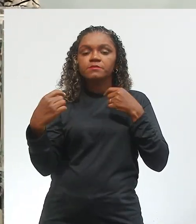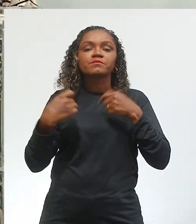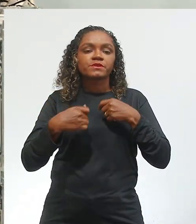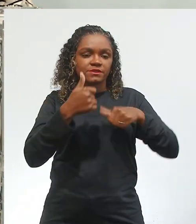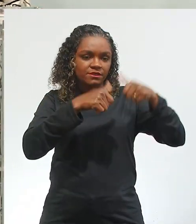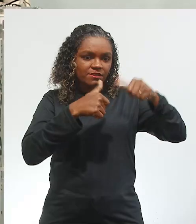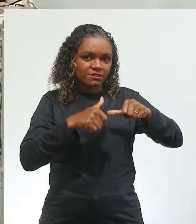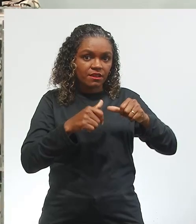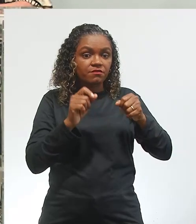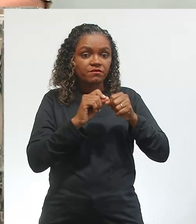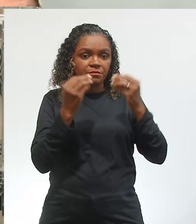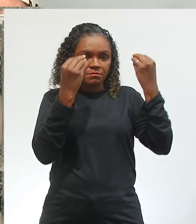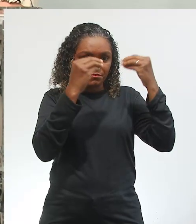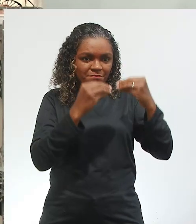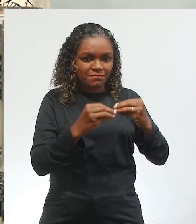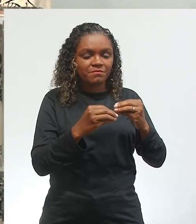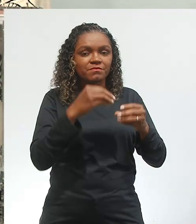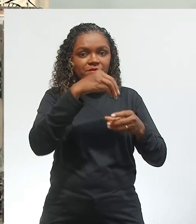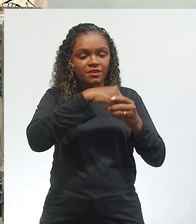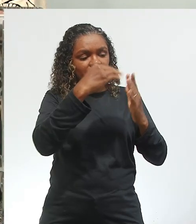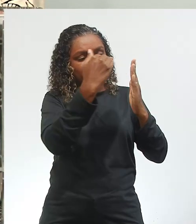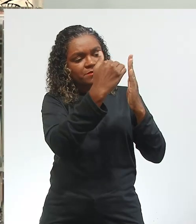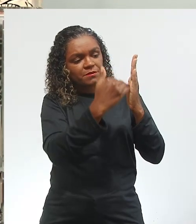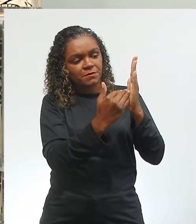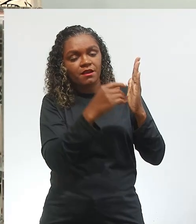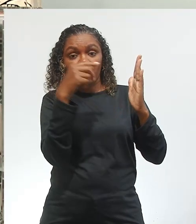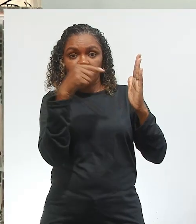têm que ser analisados aqui, certo?